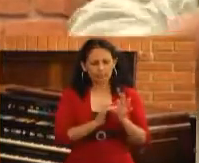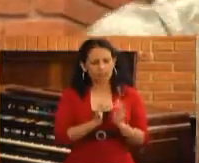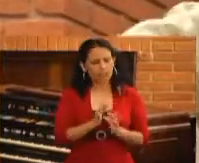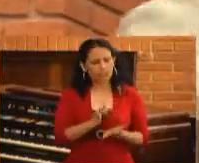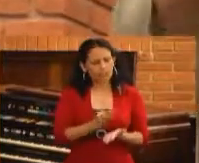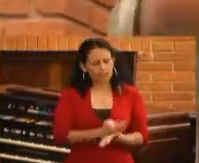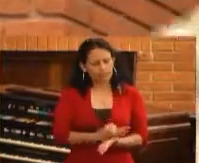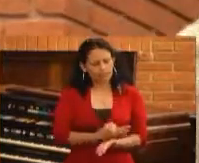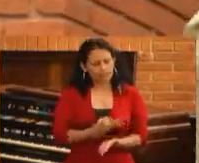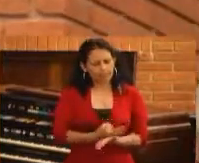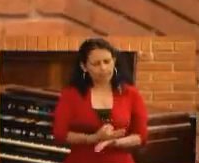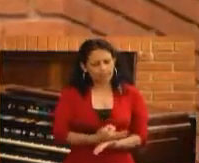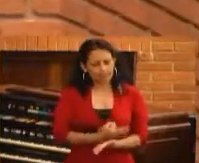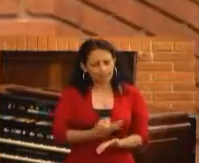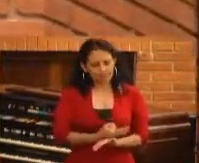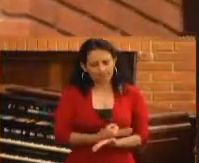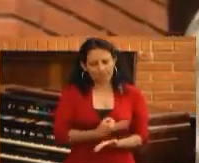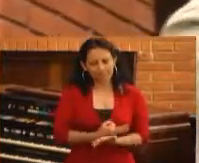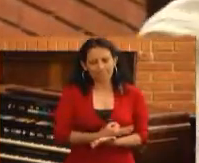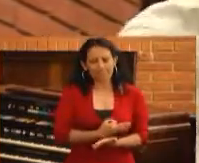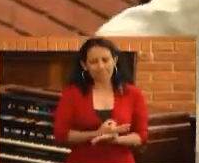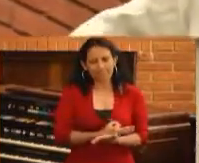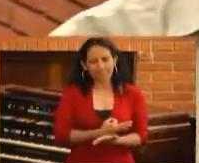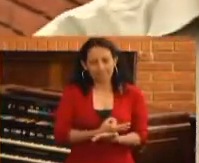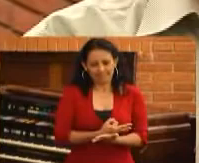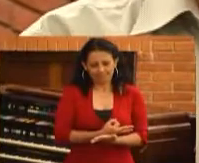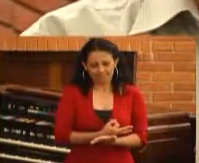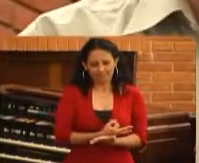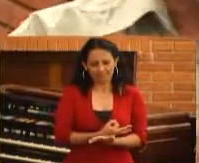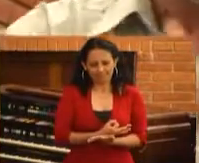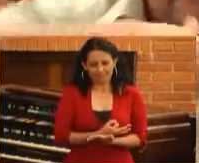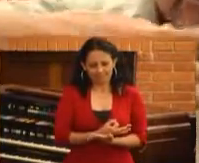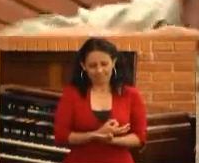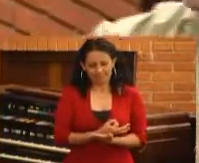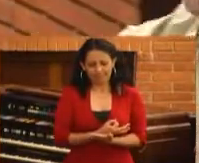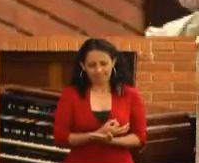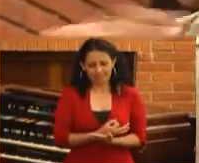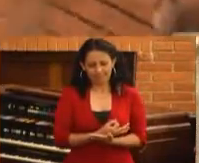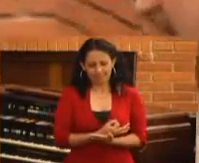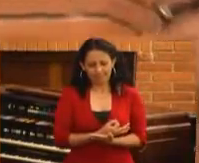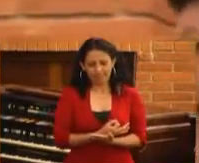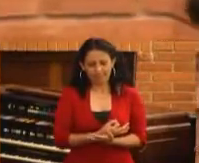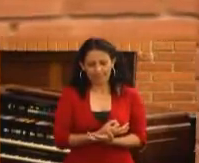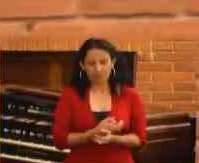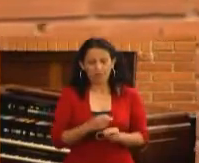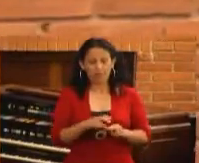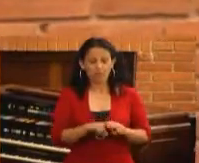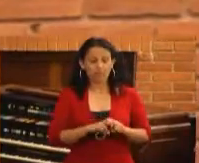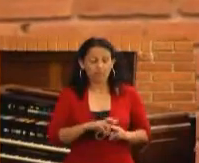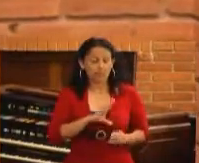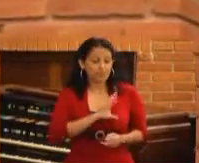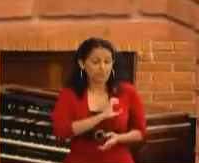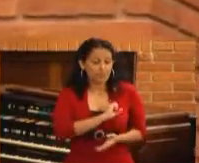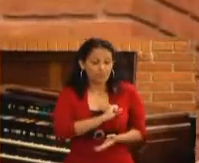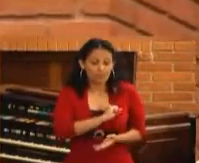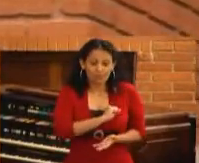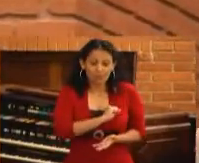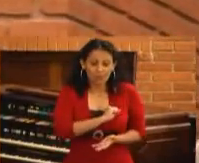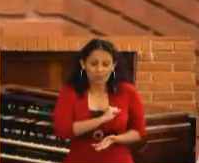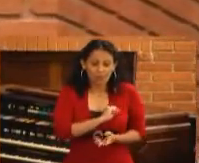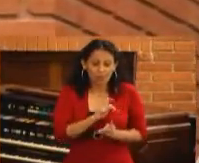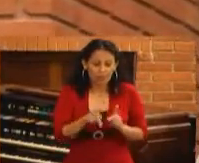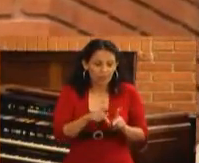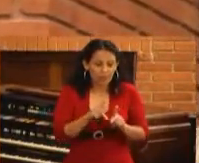ao suportar tudo aquilo, por causa de um amor que eu não sei dimensionar, e ninguém